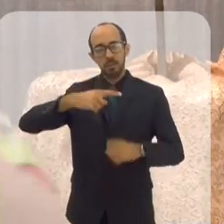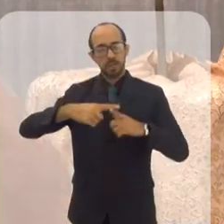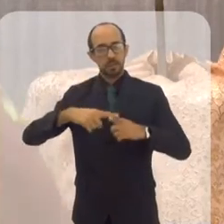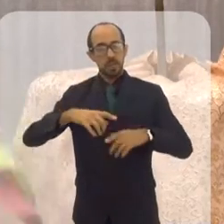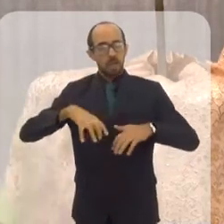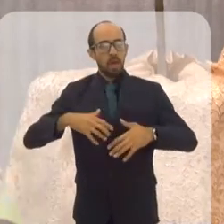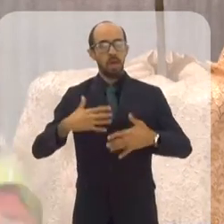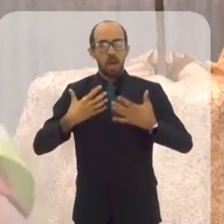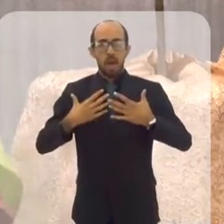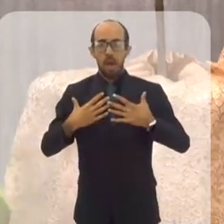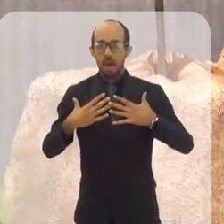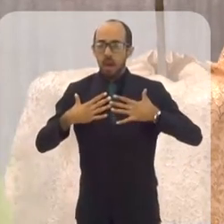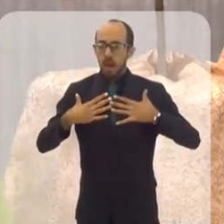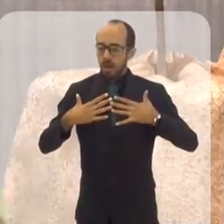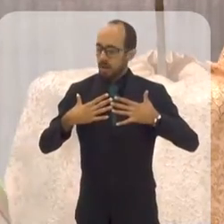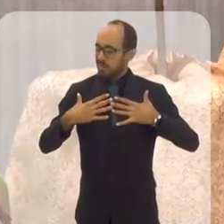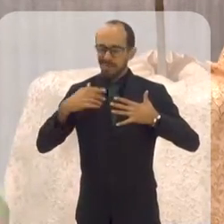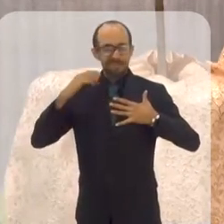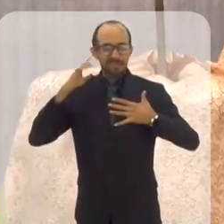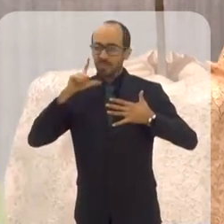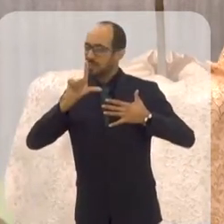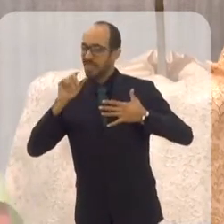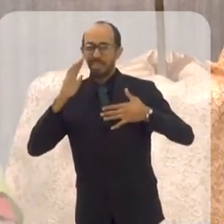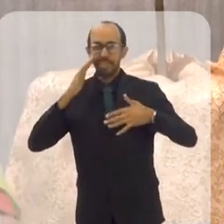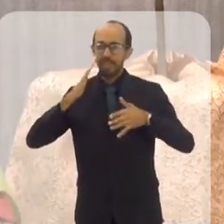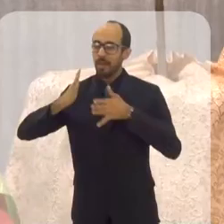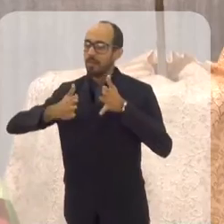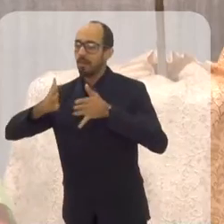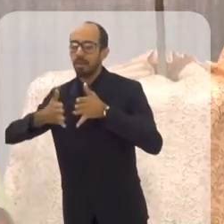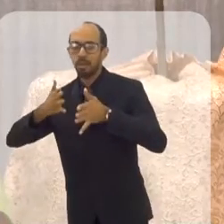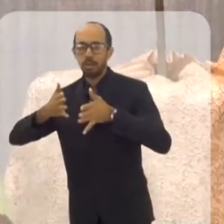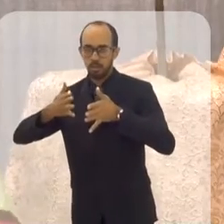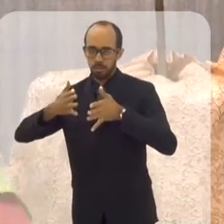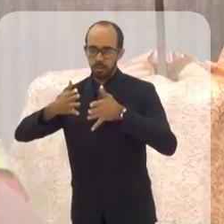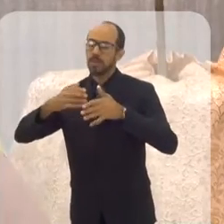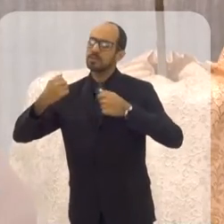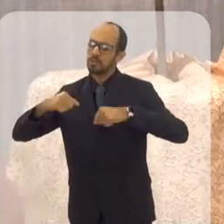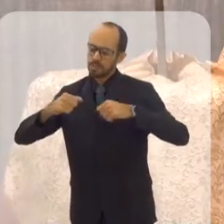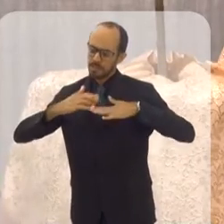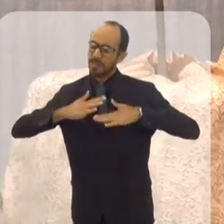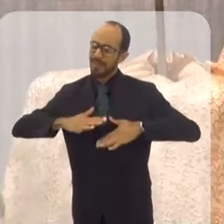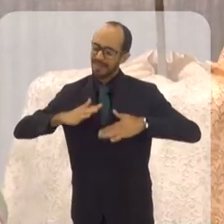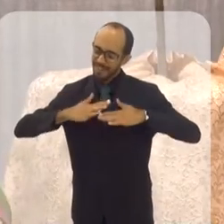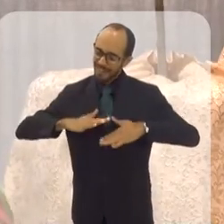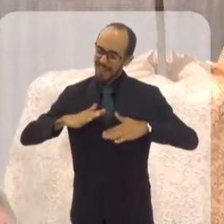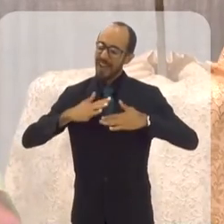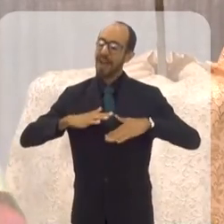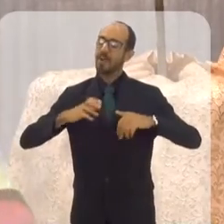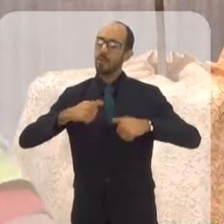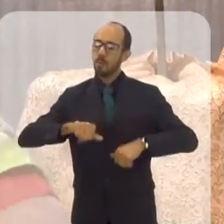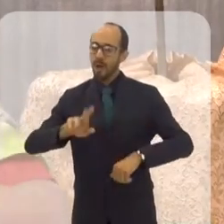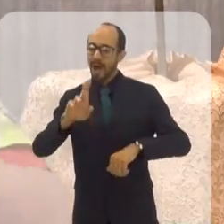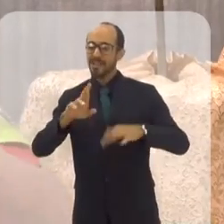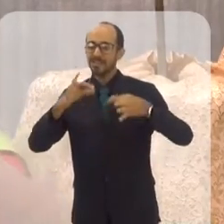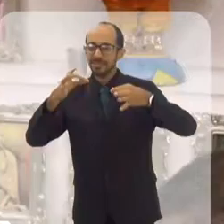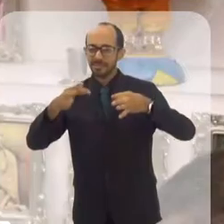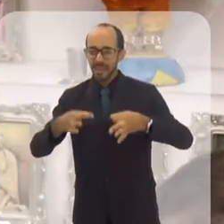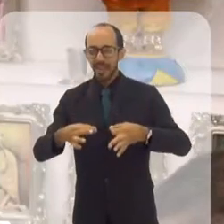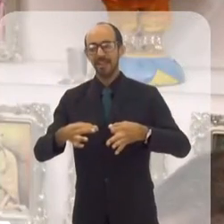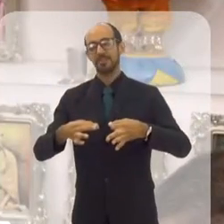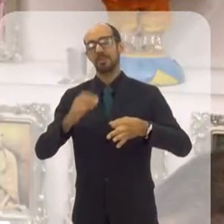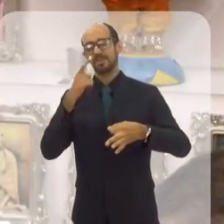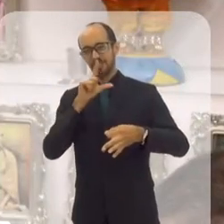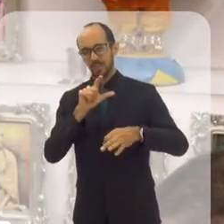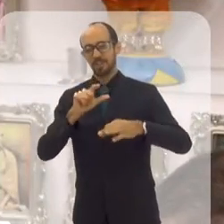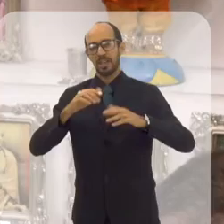calma aí a pessoa não entende que eu tô falando que você tem que ter todo Uma tranquilidade o arco que entrar no tempo certo e tudo